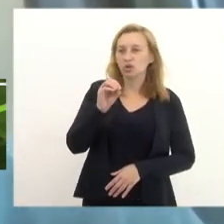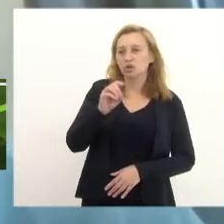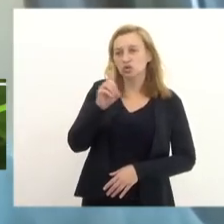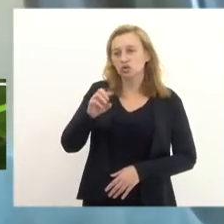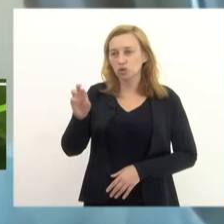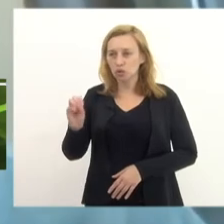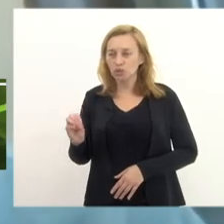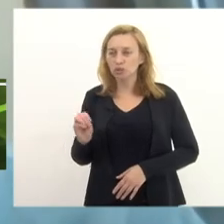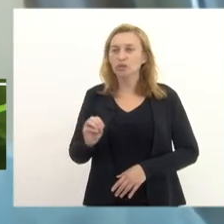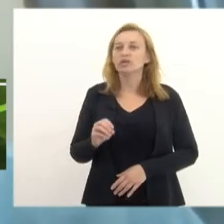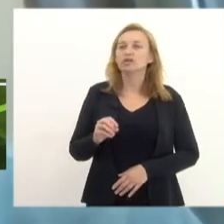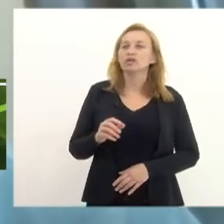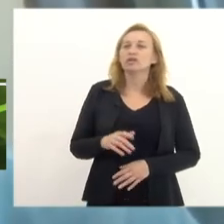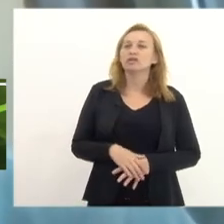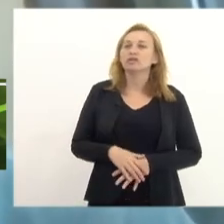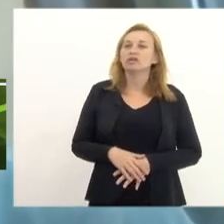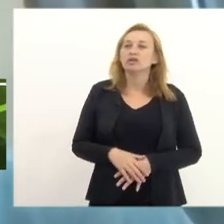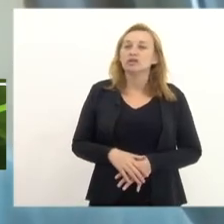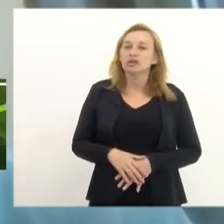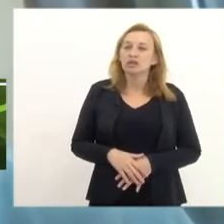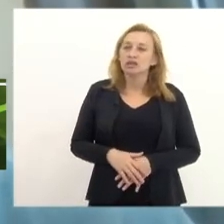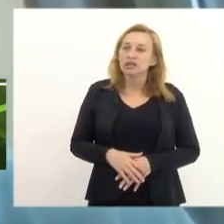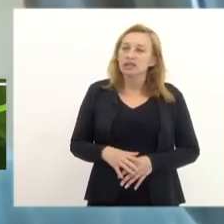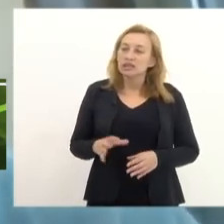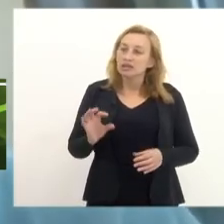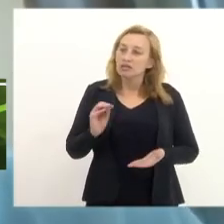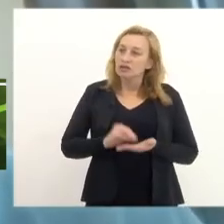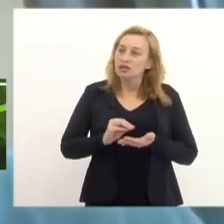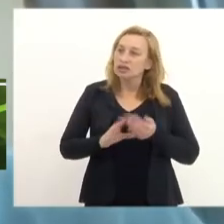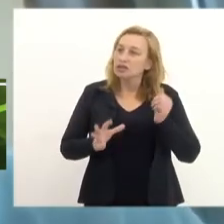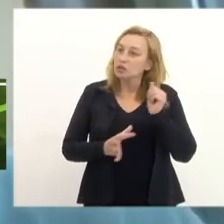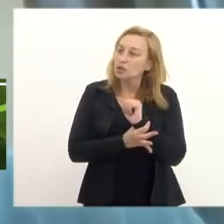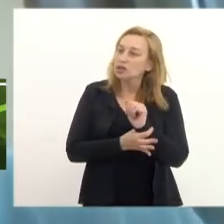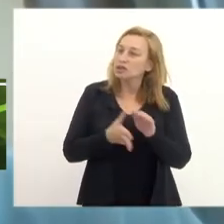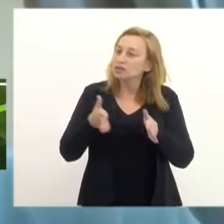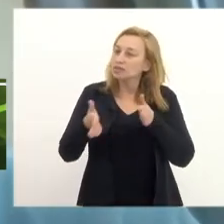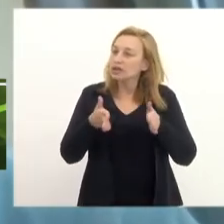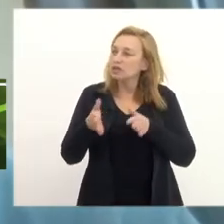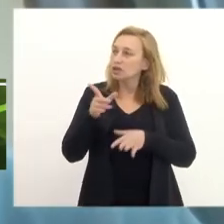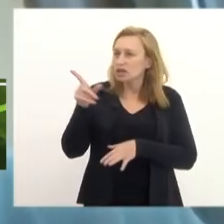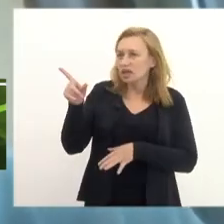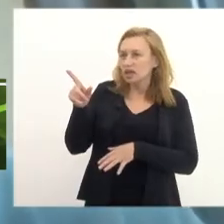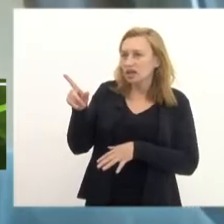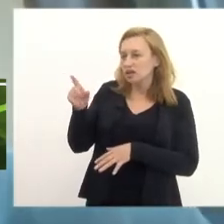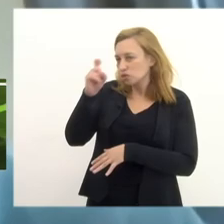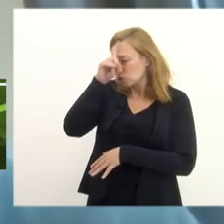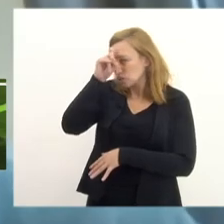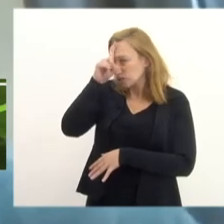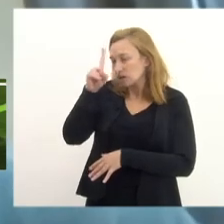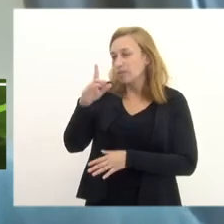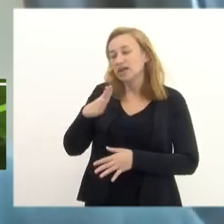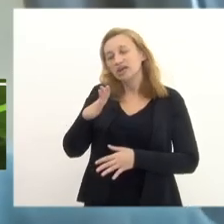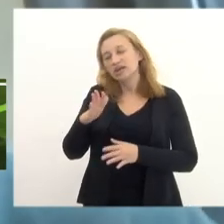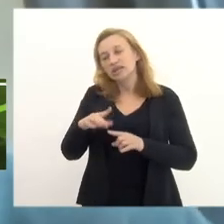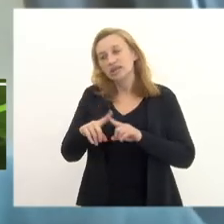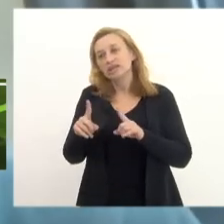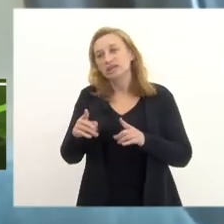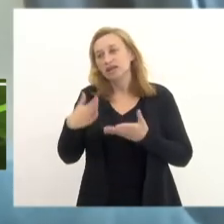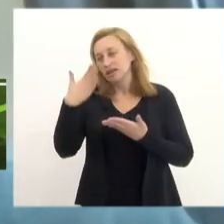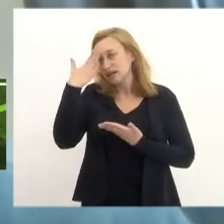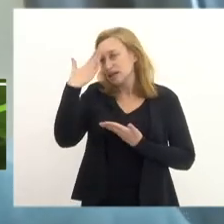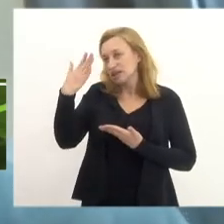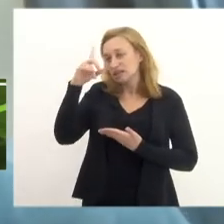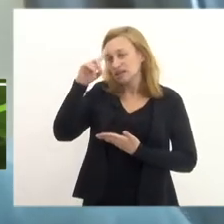gente ficou muito apreensivo aí nesse período que ele esteve internado, mas viva o SUS, viva a vacina,